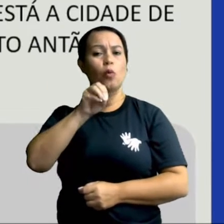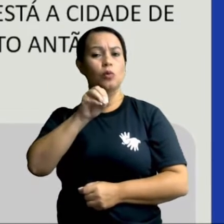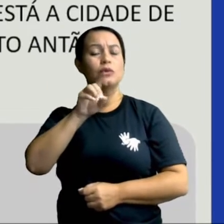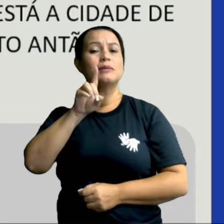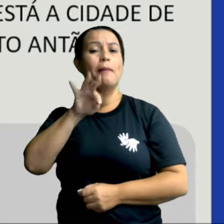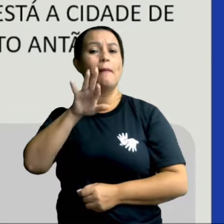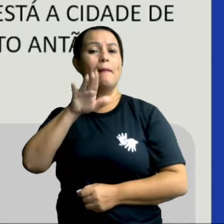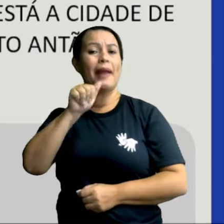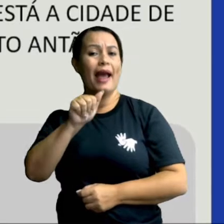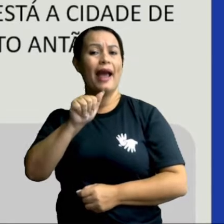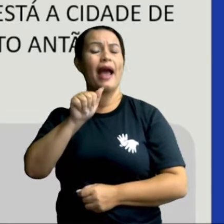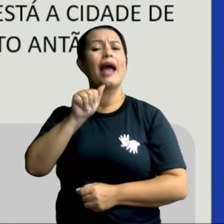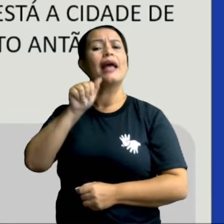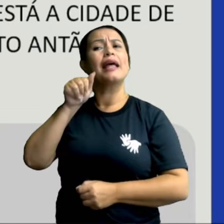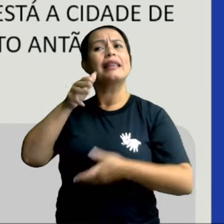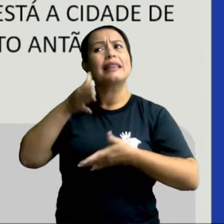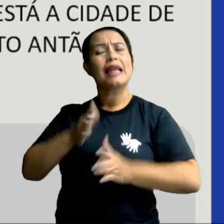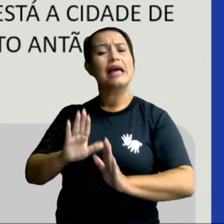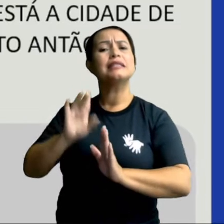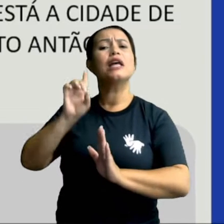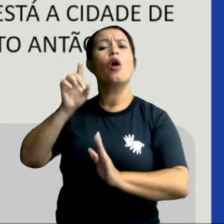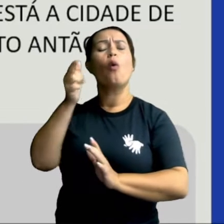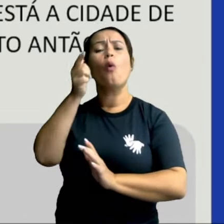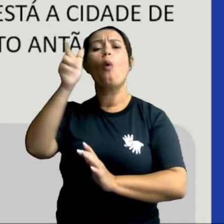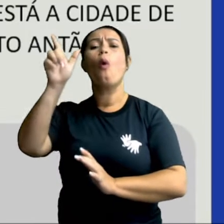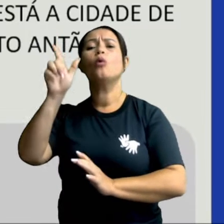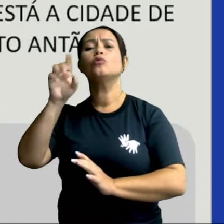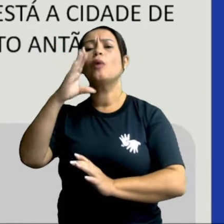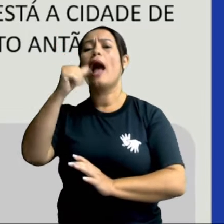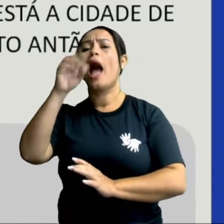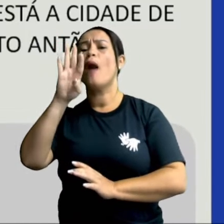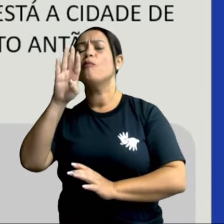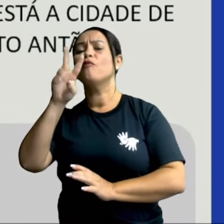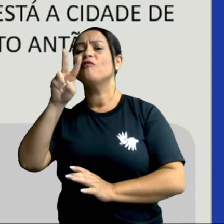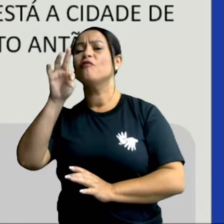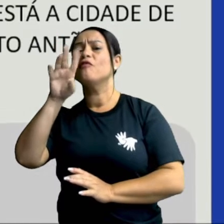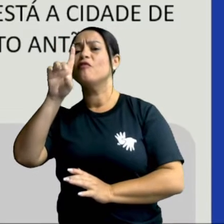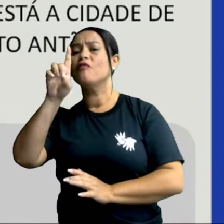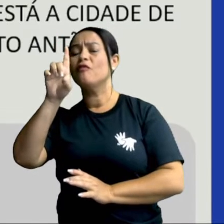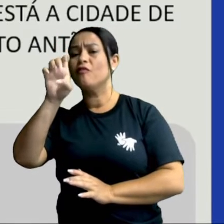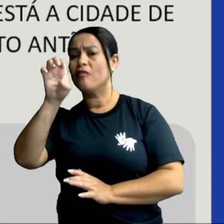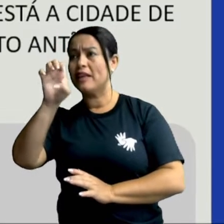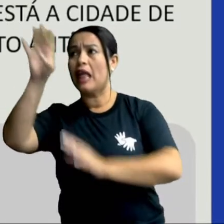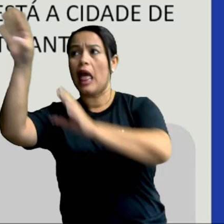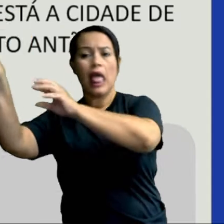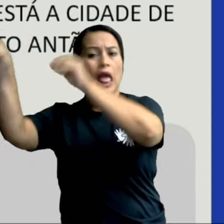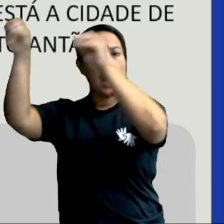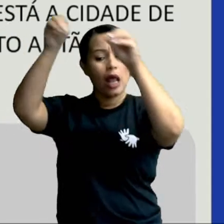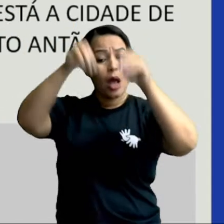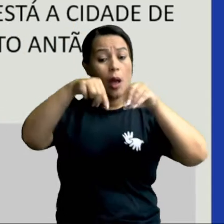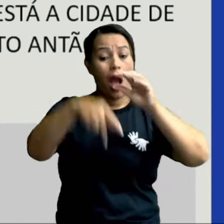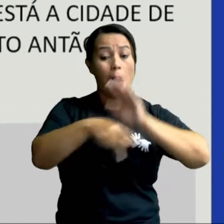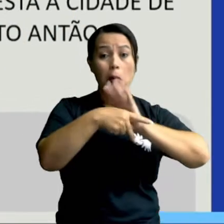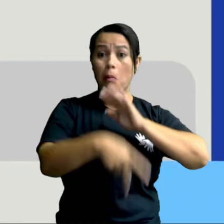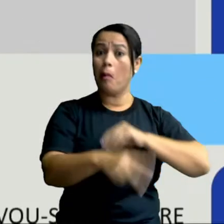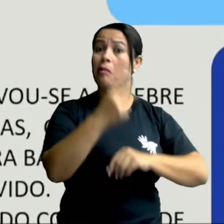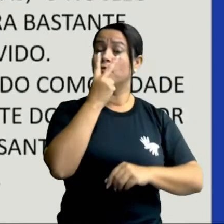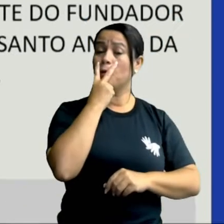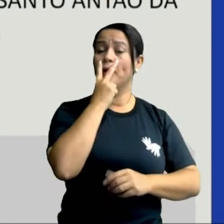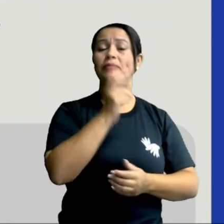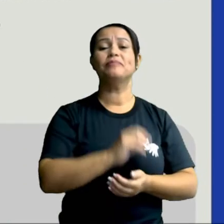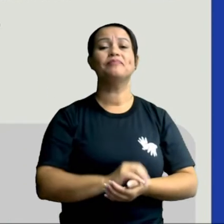Verde, estabeleceu-se com a família no local onde está a cidade da Vitória de Santo Antão.